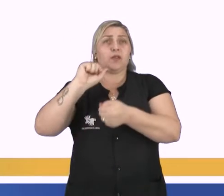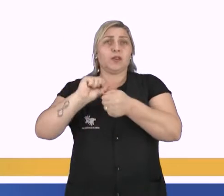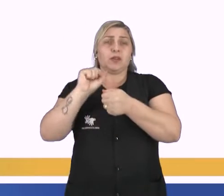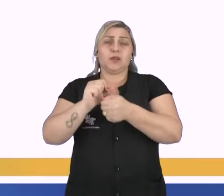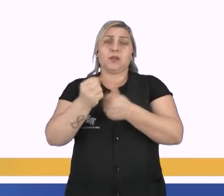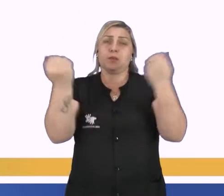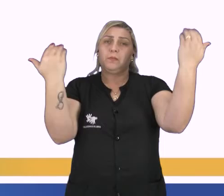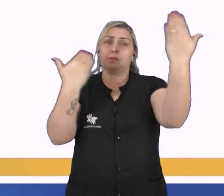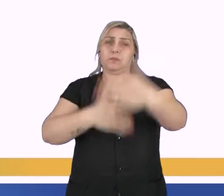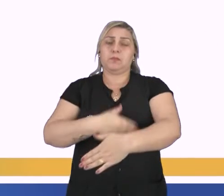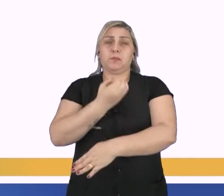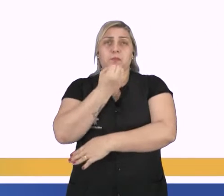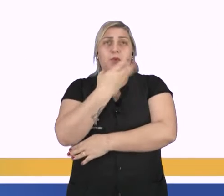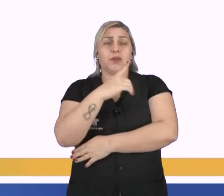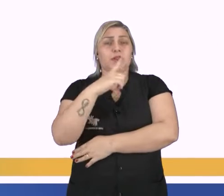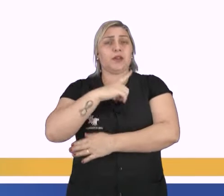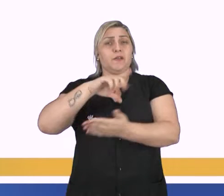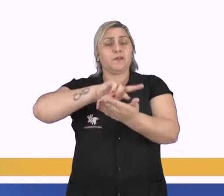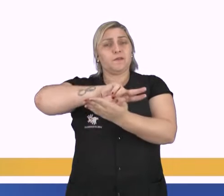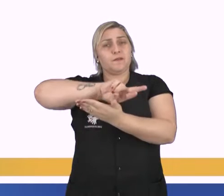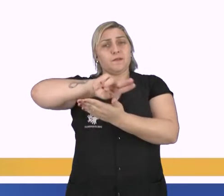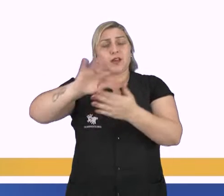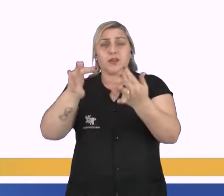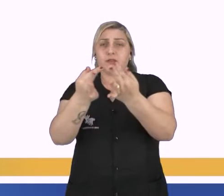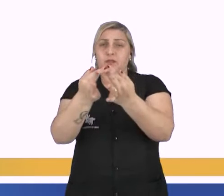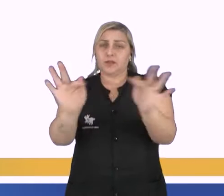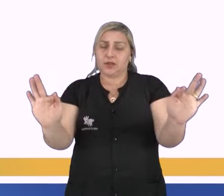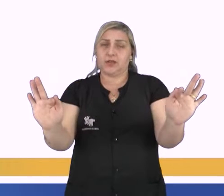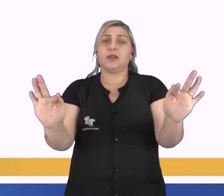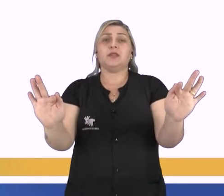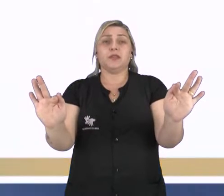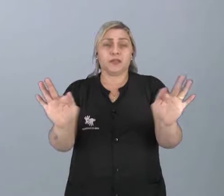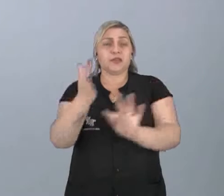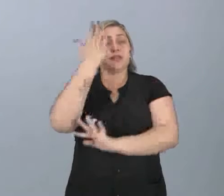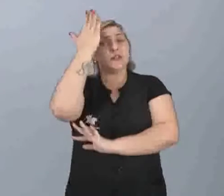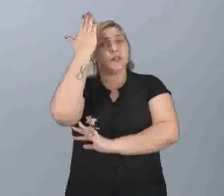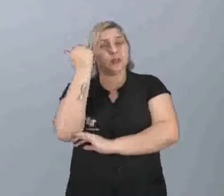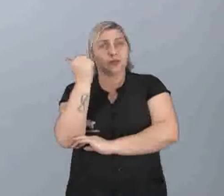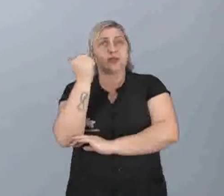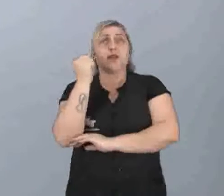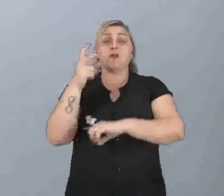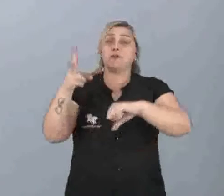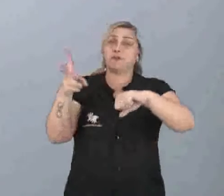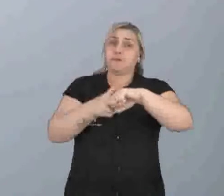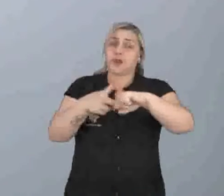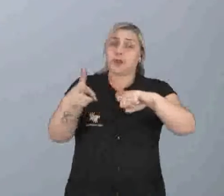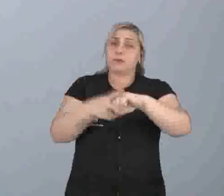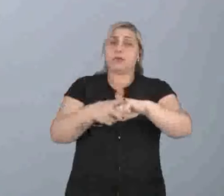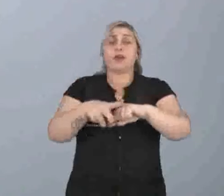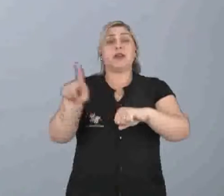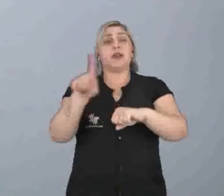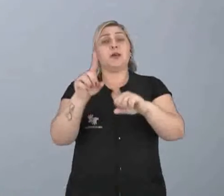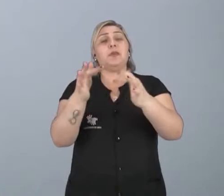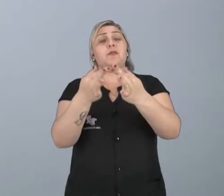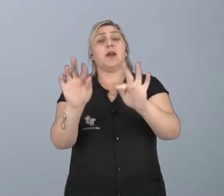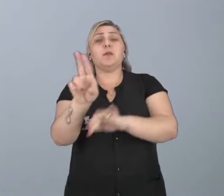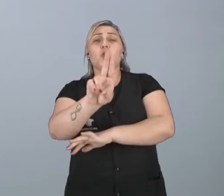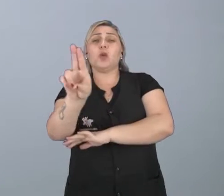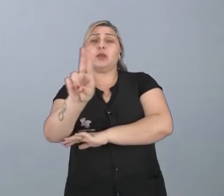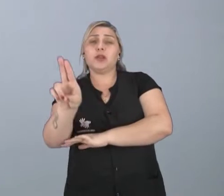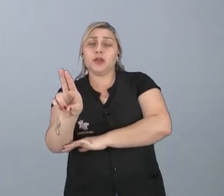uma prova boa. Nós temos aí vários tipos de frase. Nós sabemos que nós temos as frases verbais e as frases